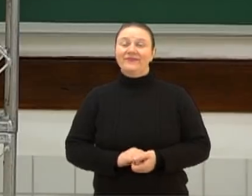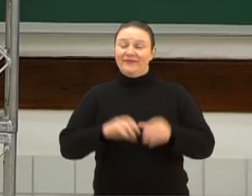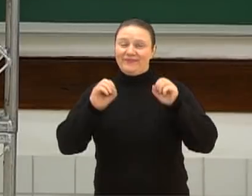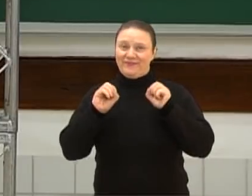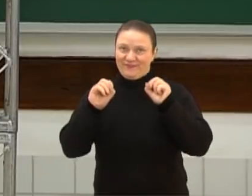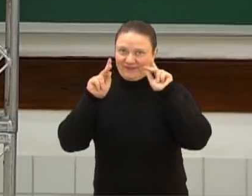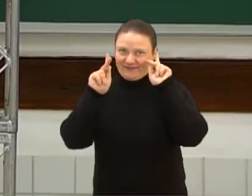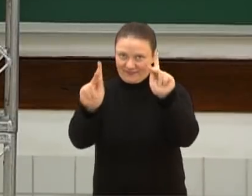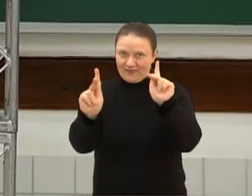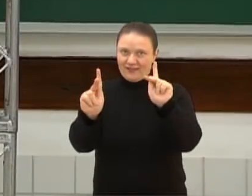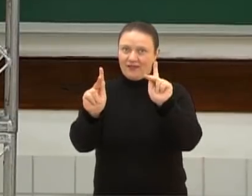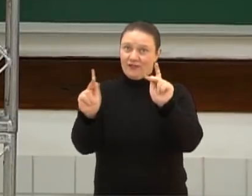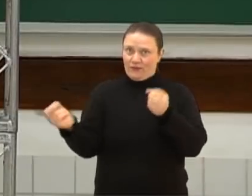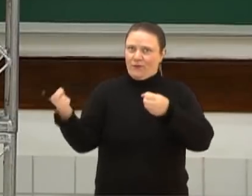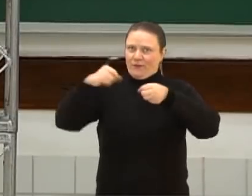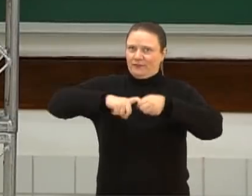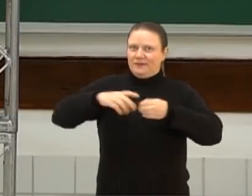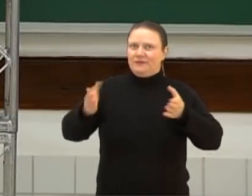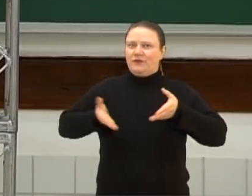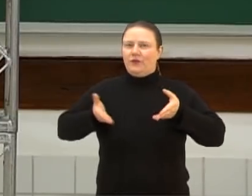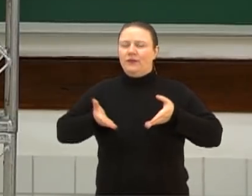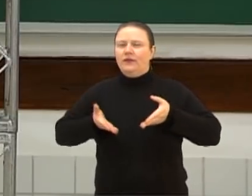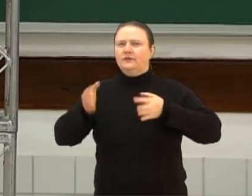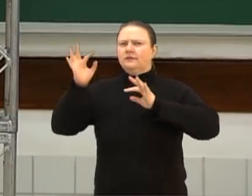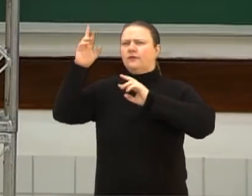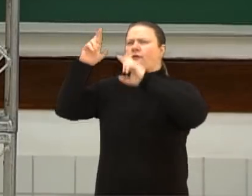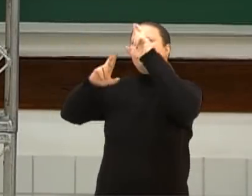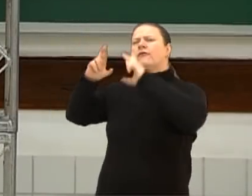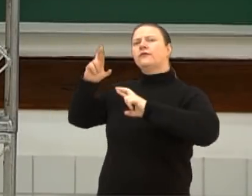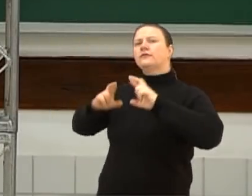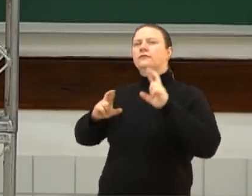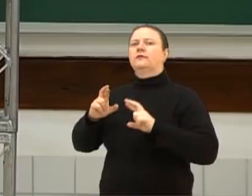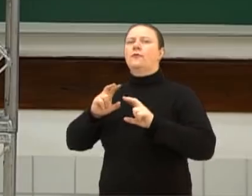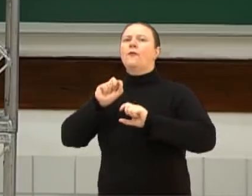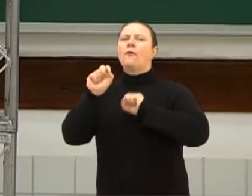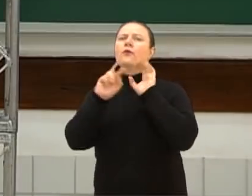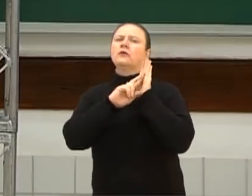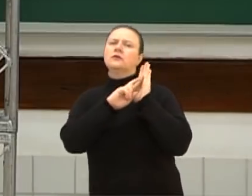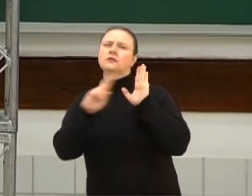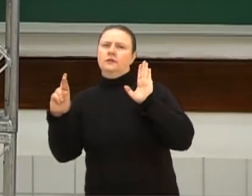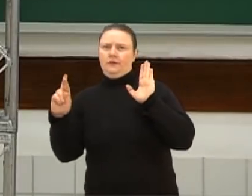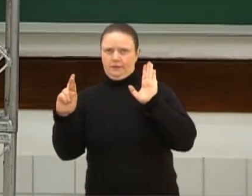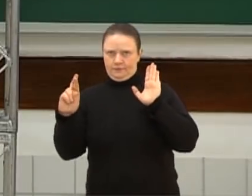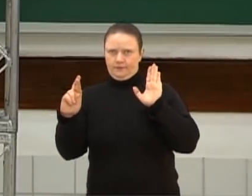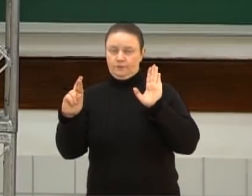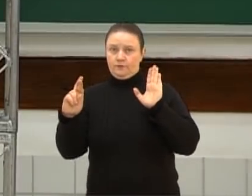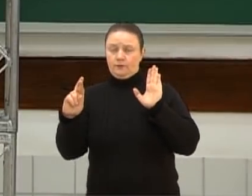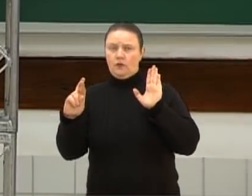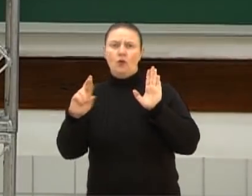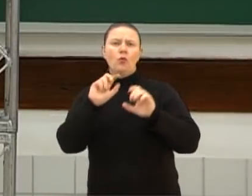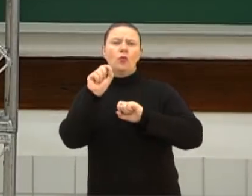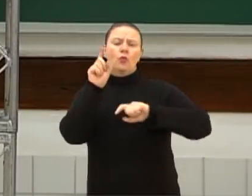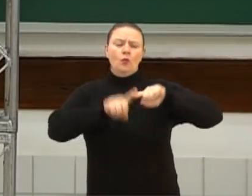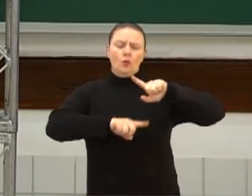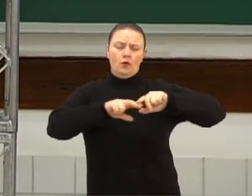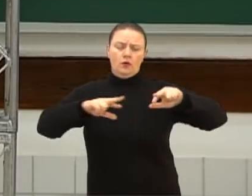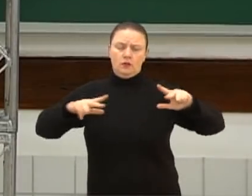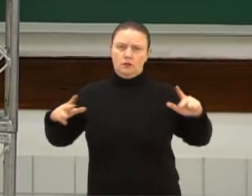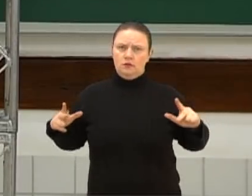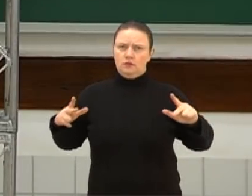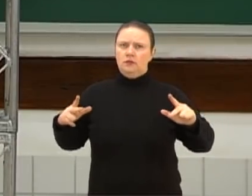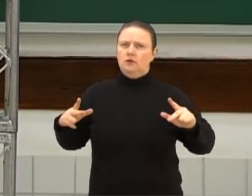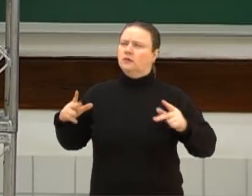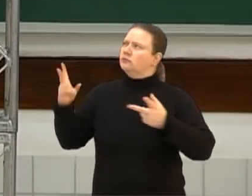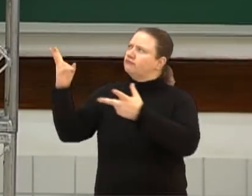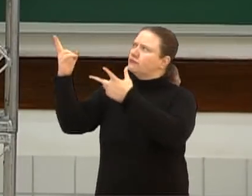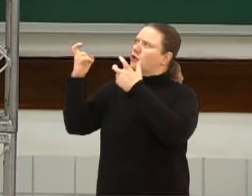Ok, pessoal, estamos de volta. Então, vamos conferir qual é esta resposta, tá bom? Então, quais são os elementos que dão